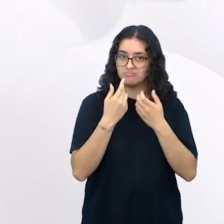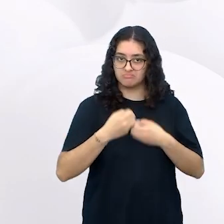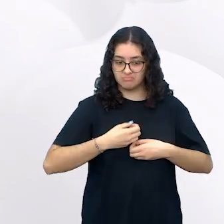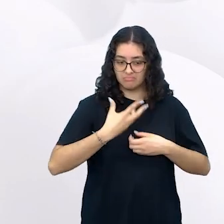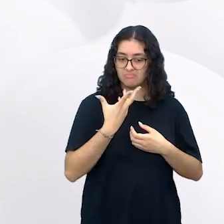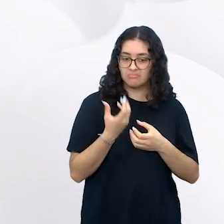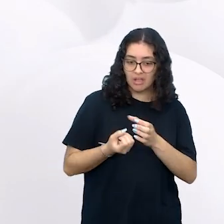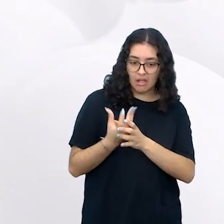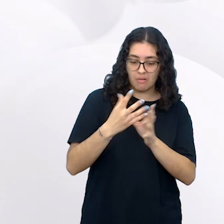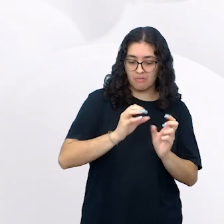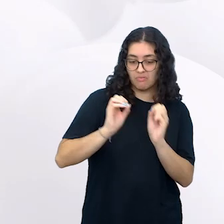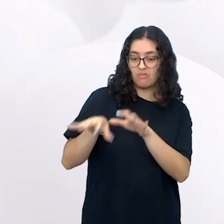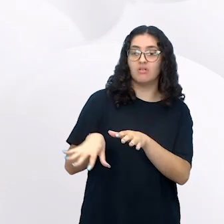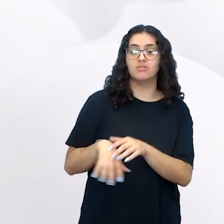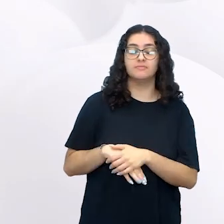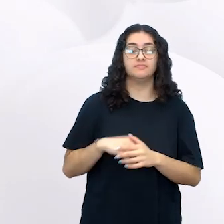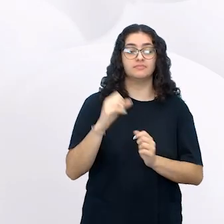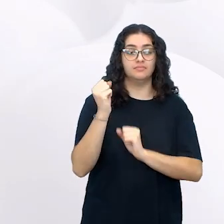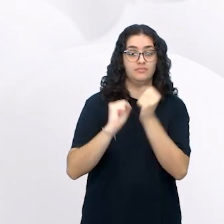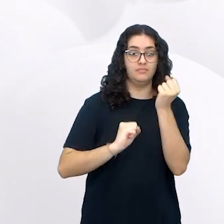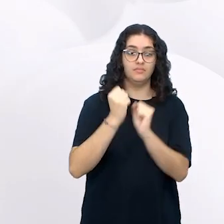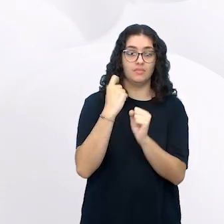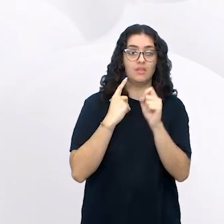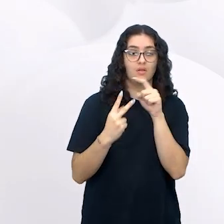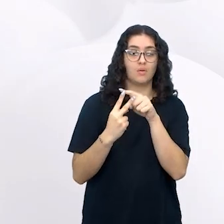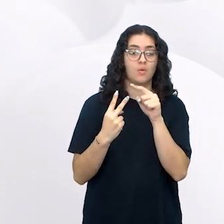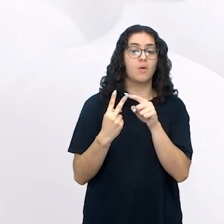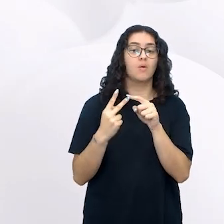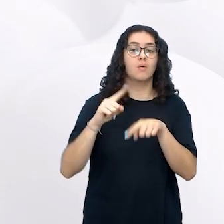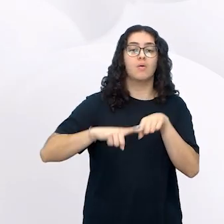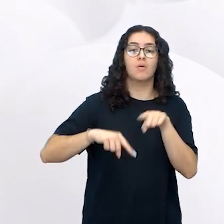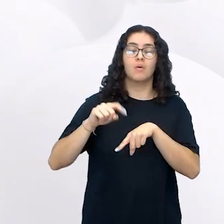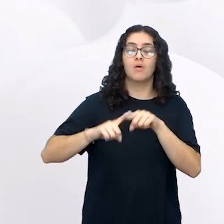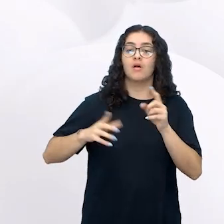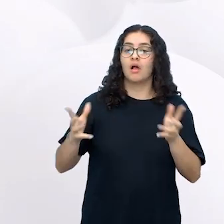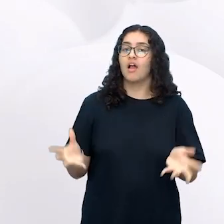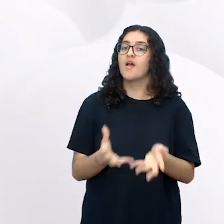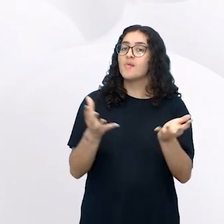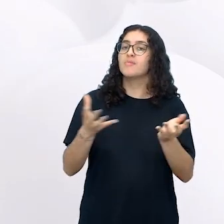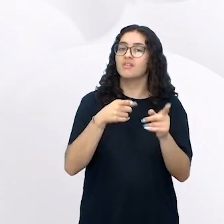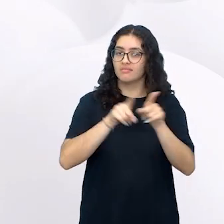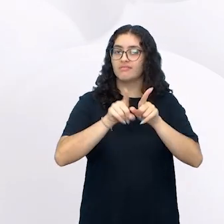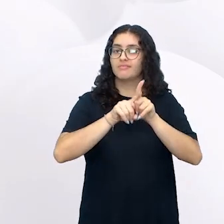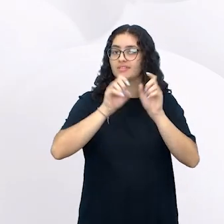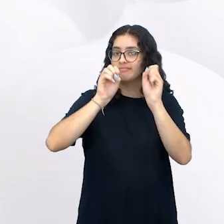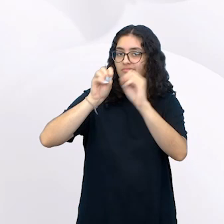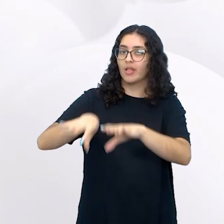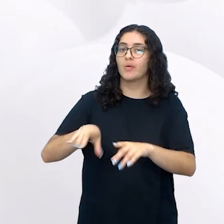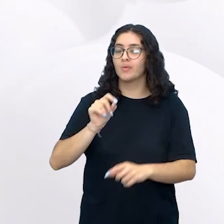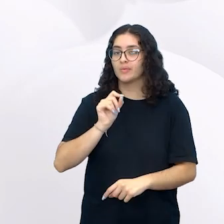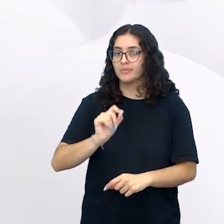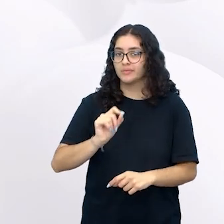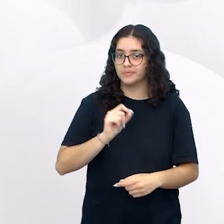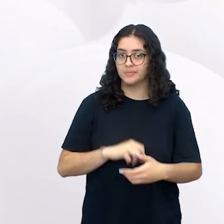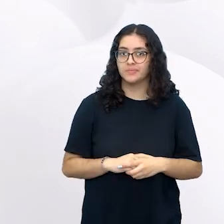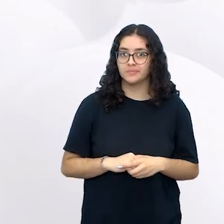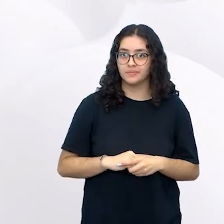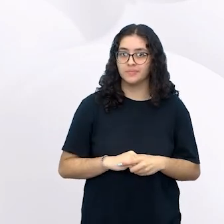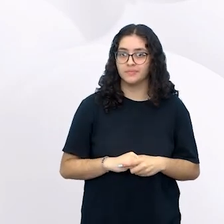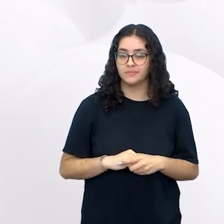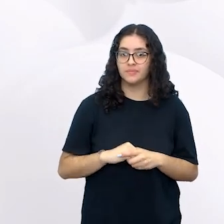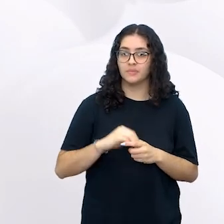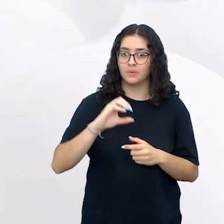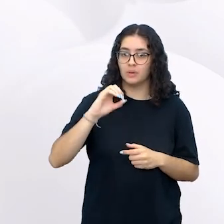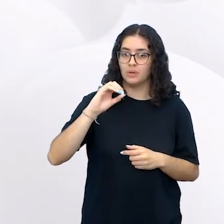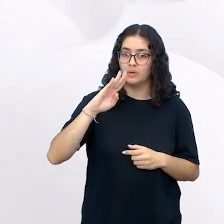tem a indústria produzindo dois tipos de produto que estimulam o desperdício também. Um deles é a obsolescência